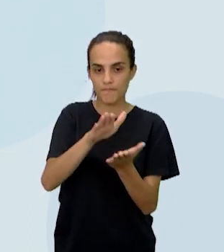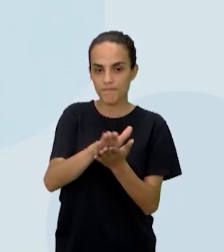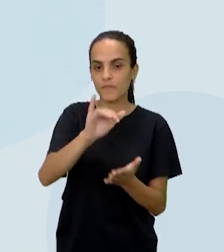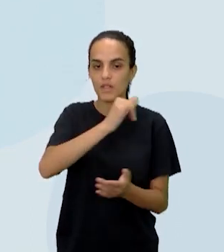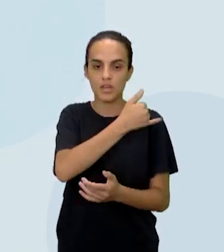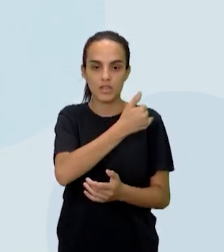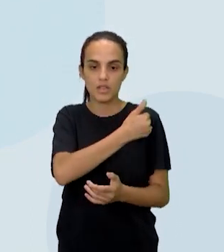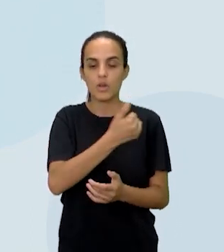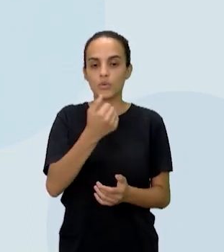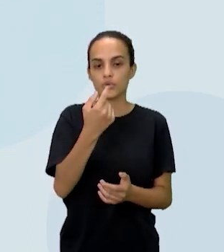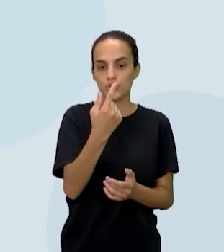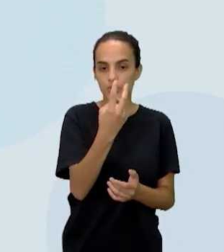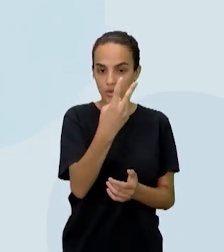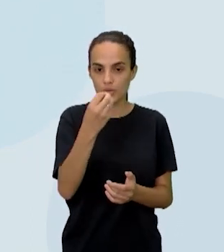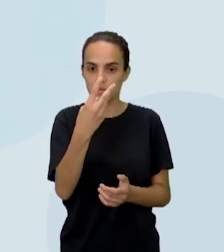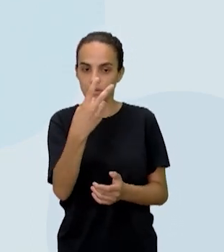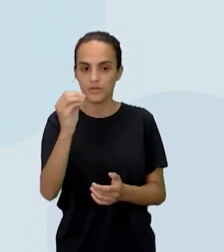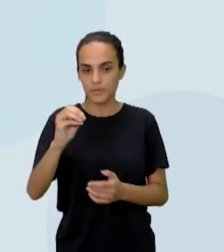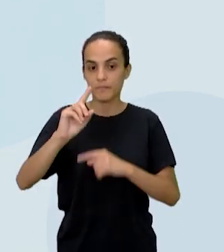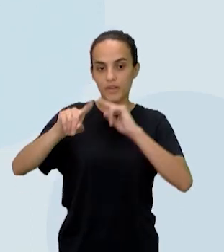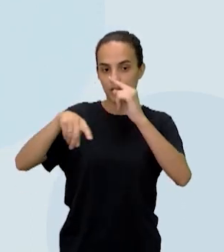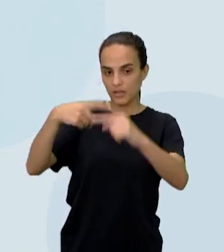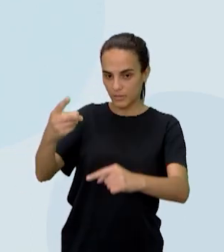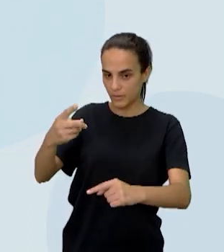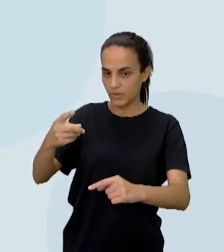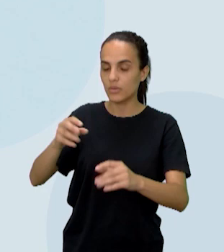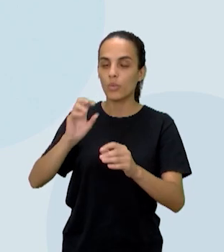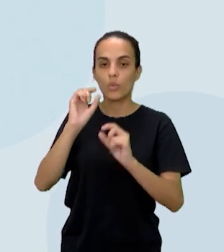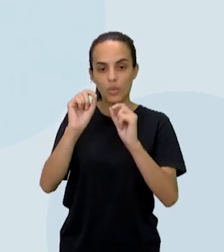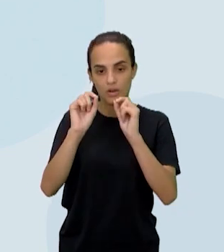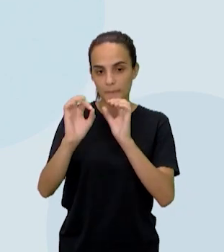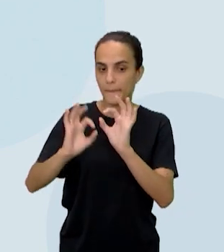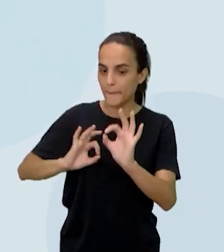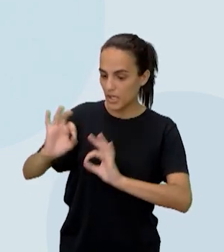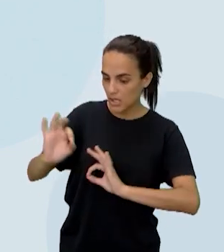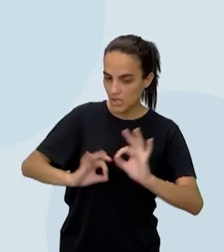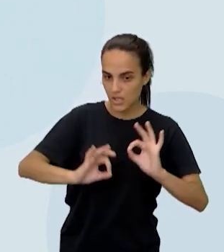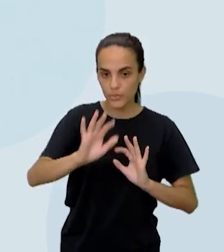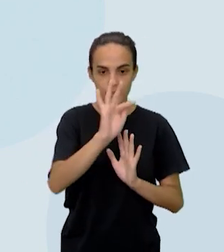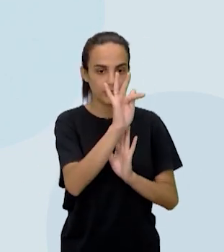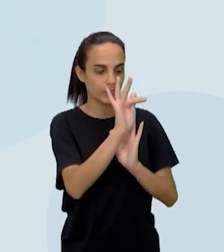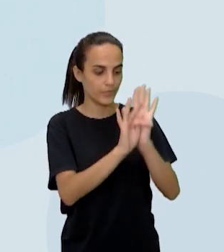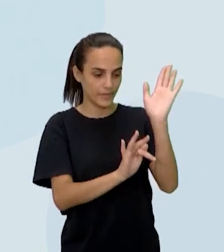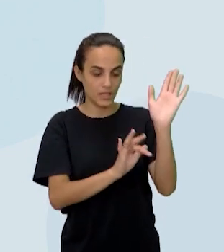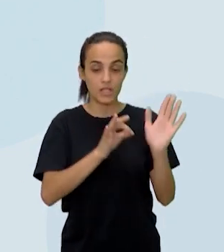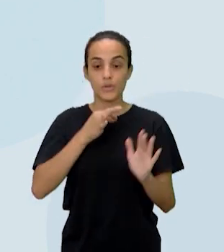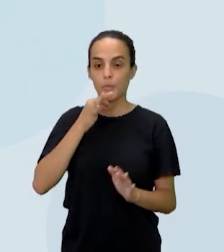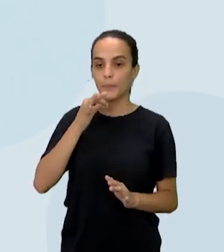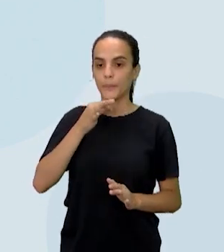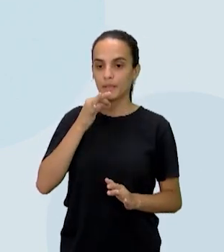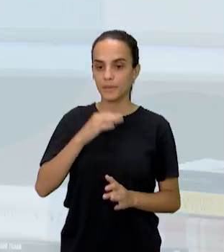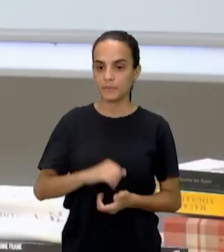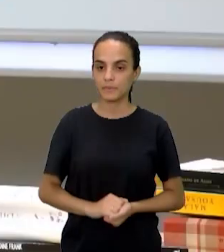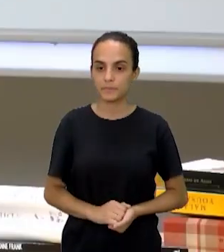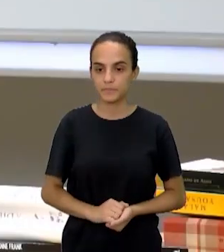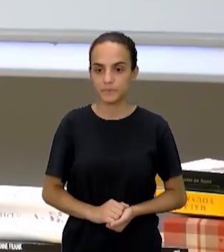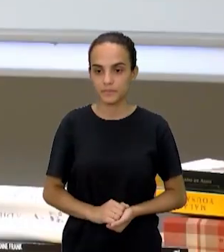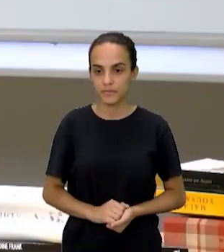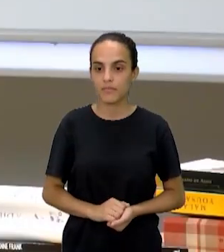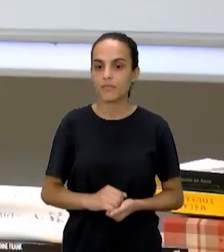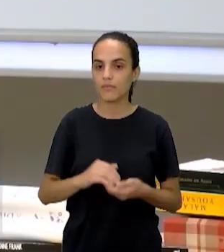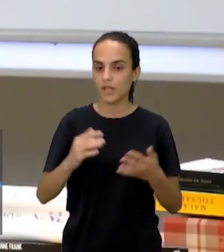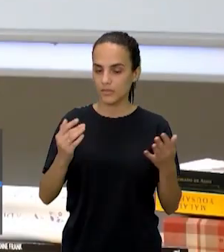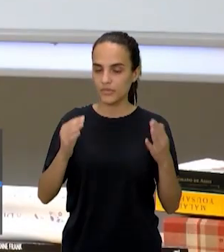2020. E logo após a gente vai fazer um planejamento de um texto de opinião. Então, a gente vai